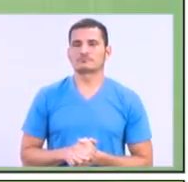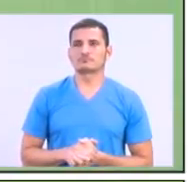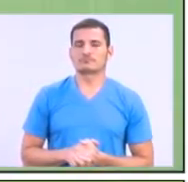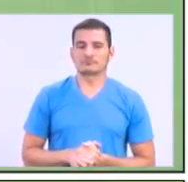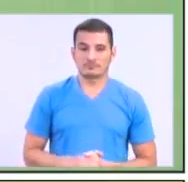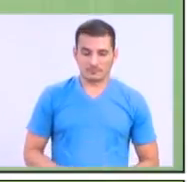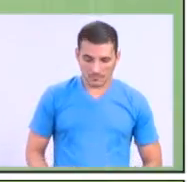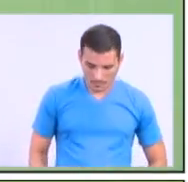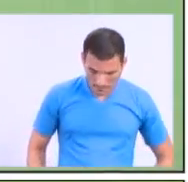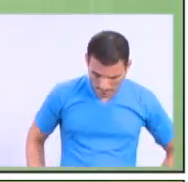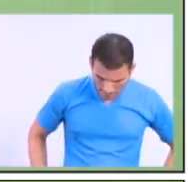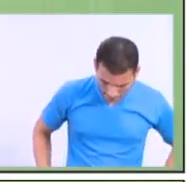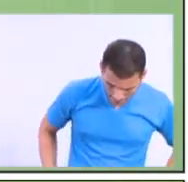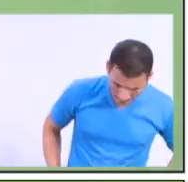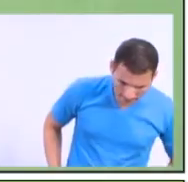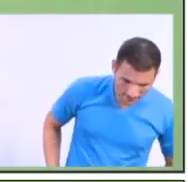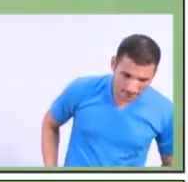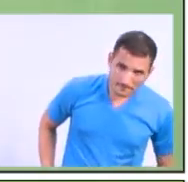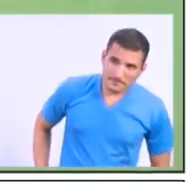essa declaração vazia.